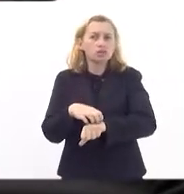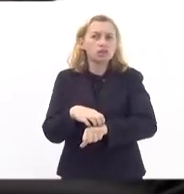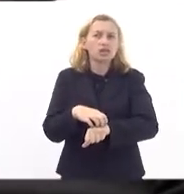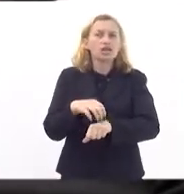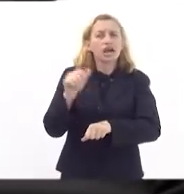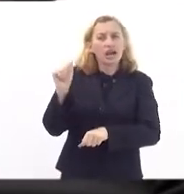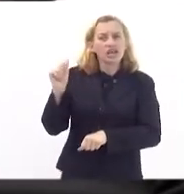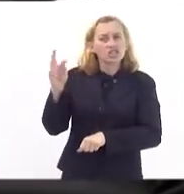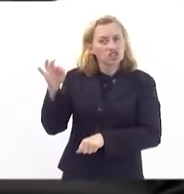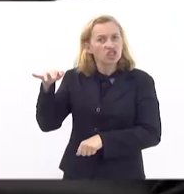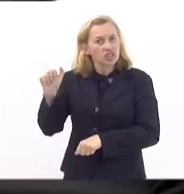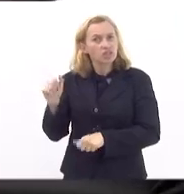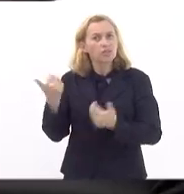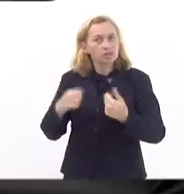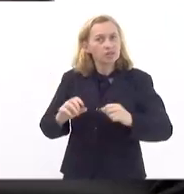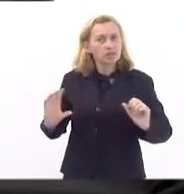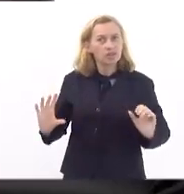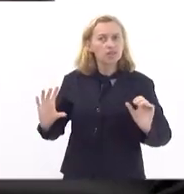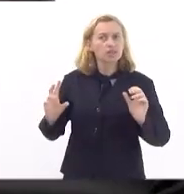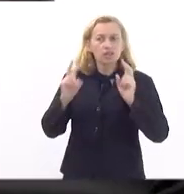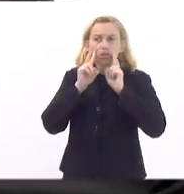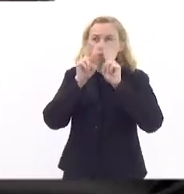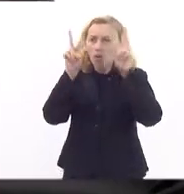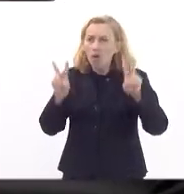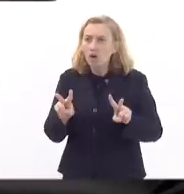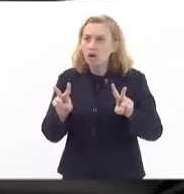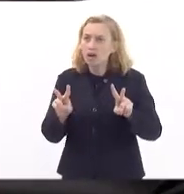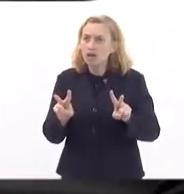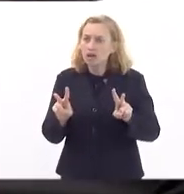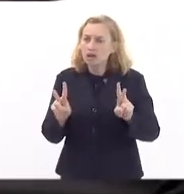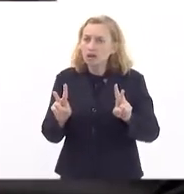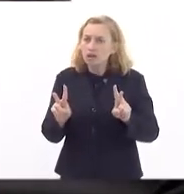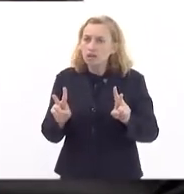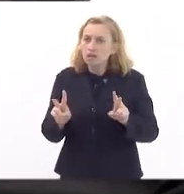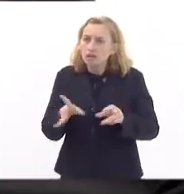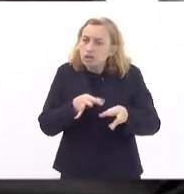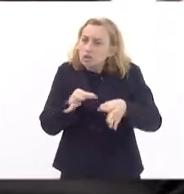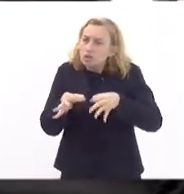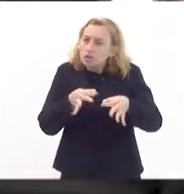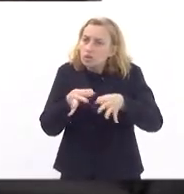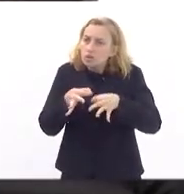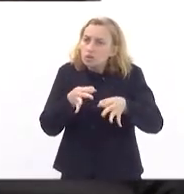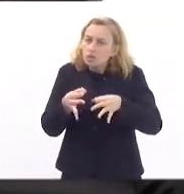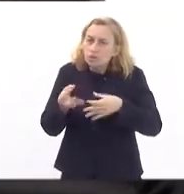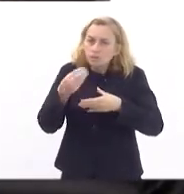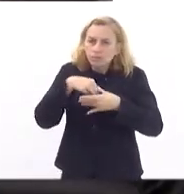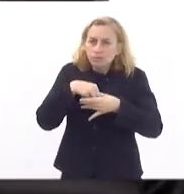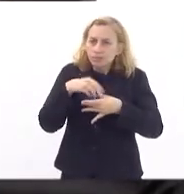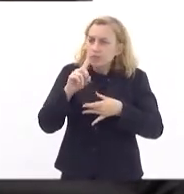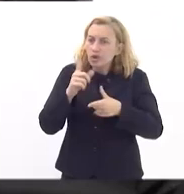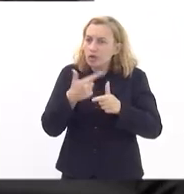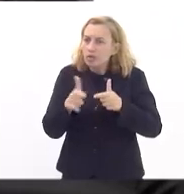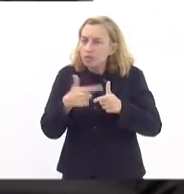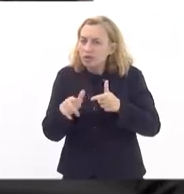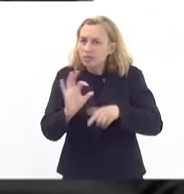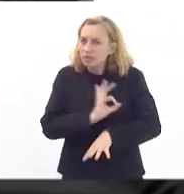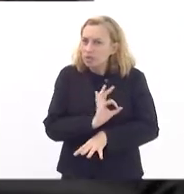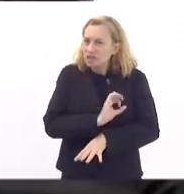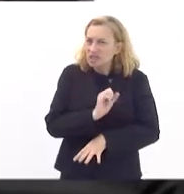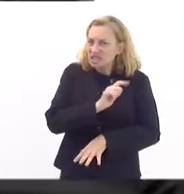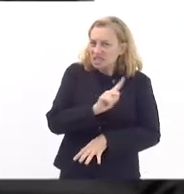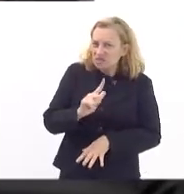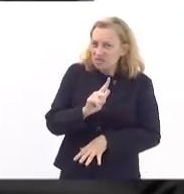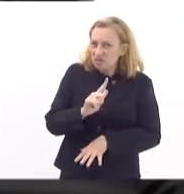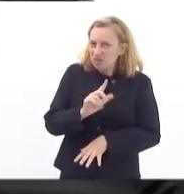agência ela tem que ter um olhar de coordenação para dentro isso não é apenas um programa da Polícia